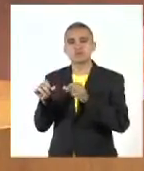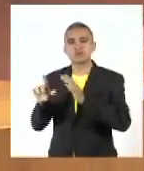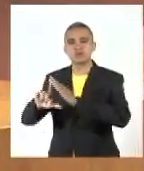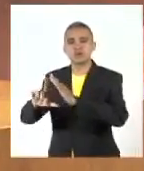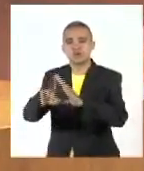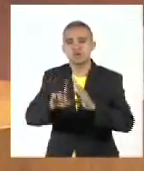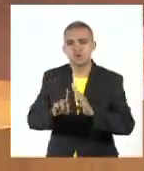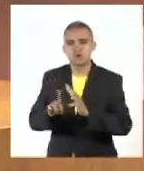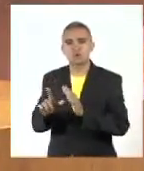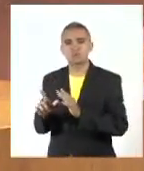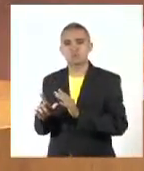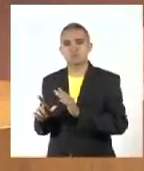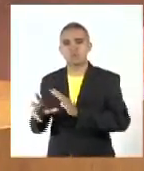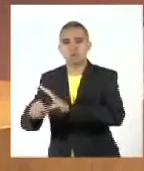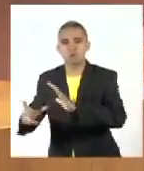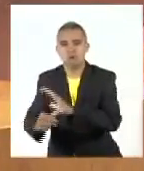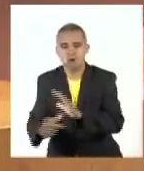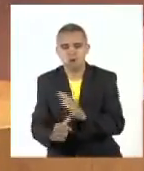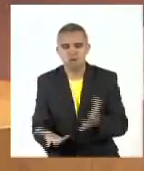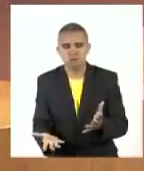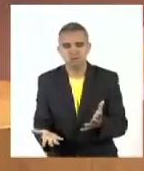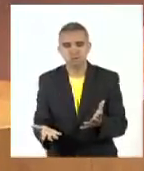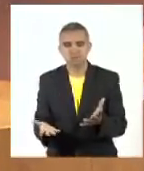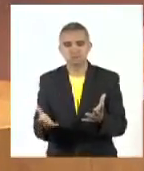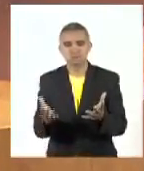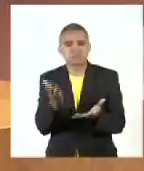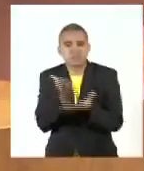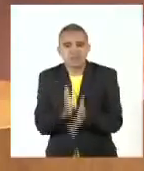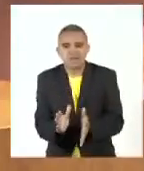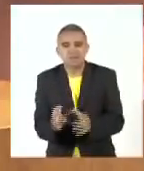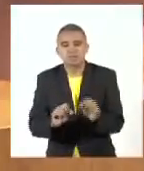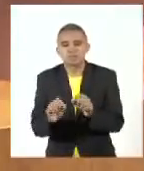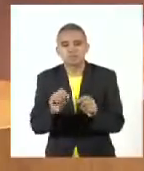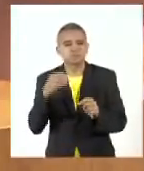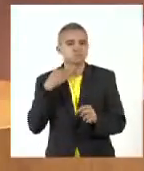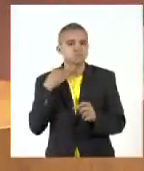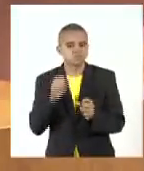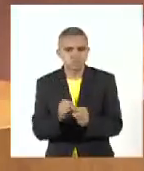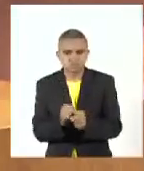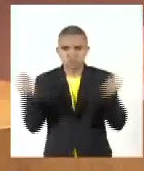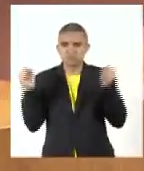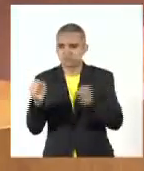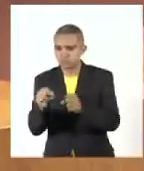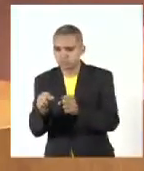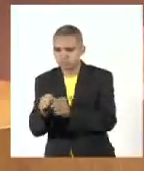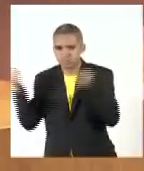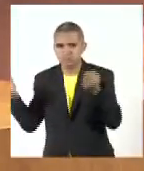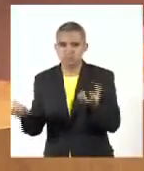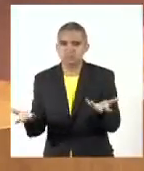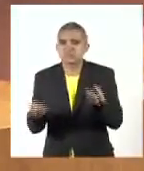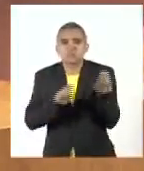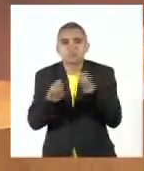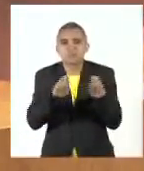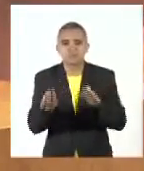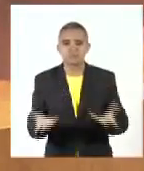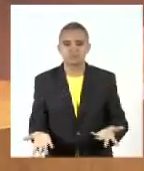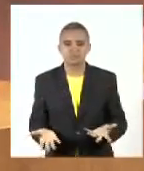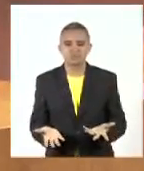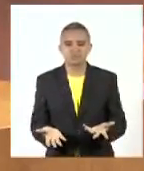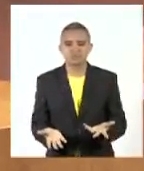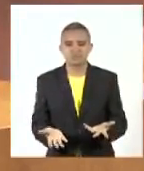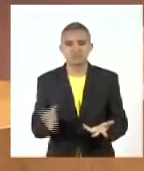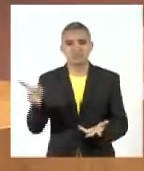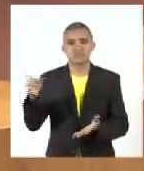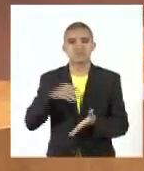menos mortes, para que haja menos explosões em agências bancárias. E aí, o